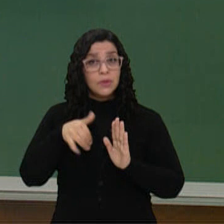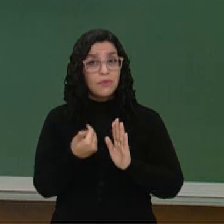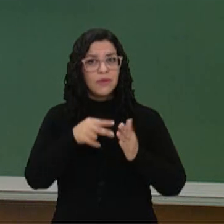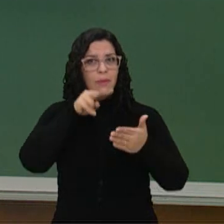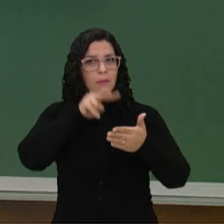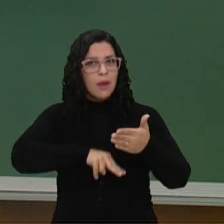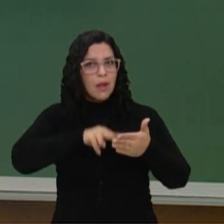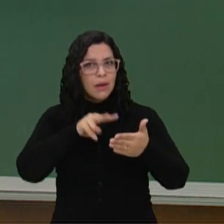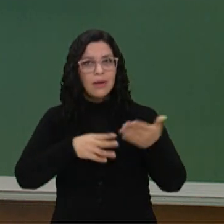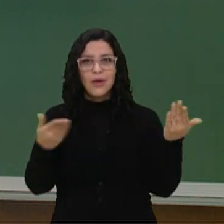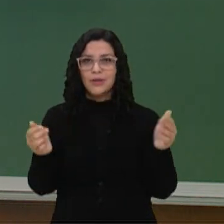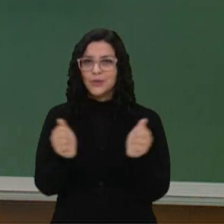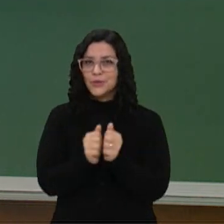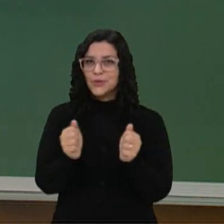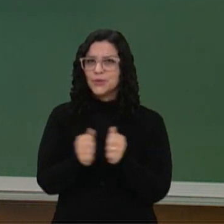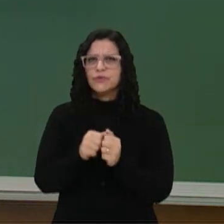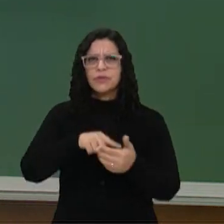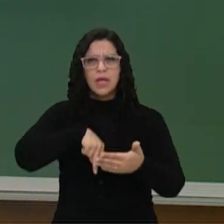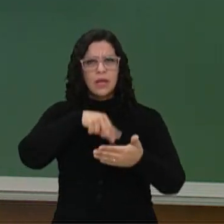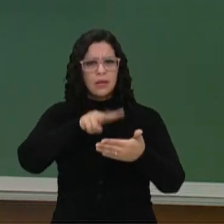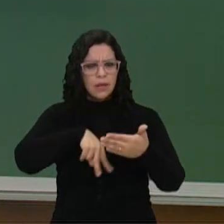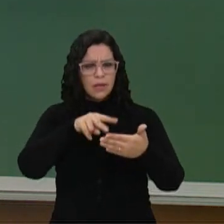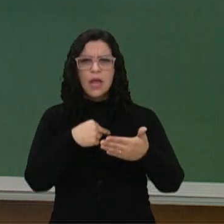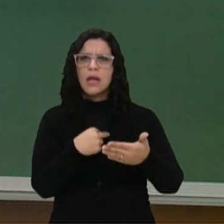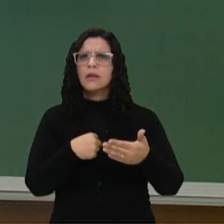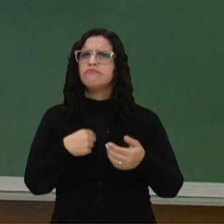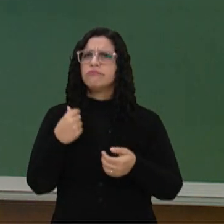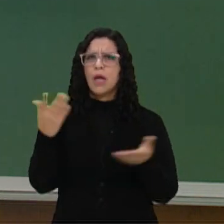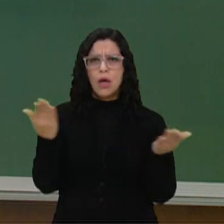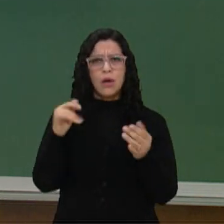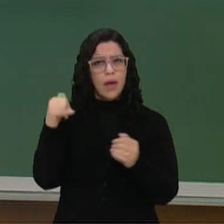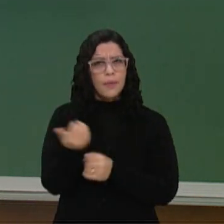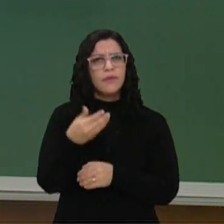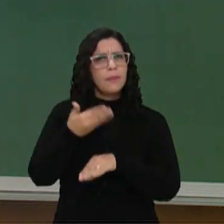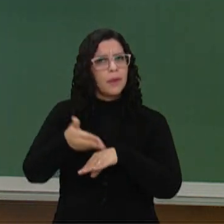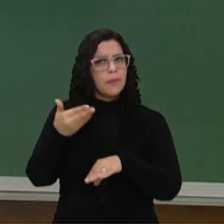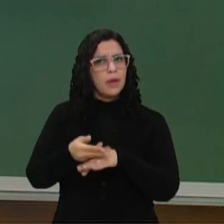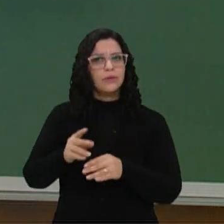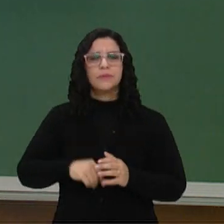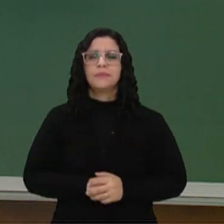sua leitura. Solte sua voz, leia alto, é um ótimo momento. Vamos lá.